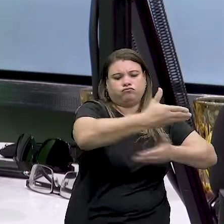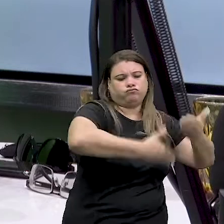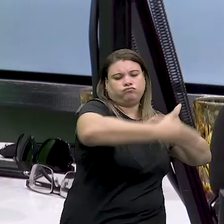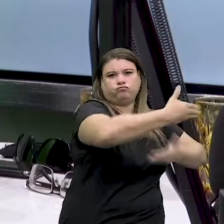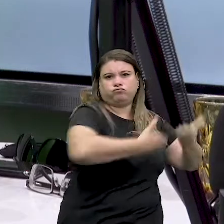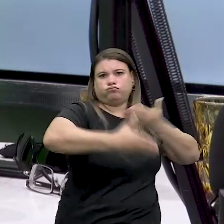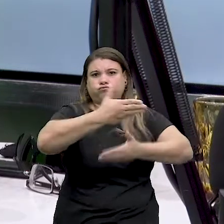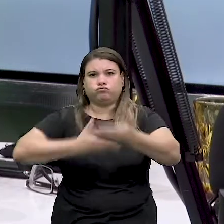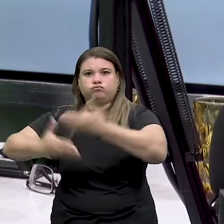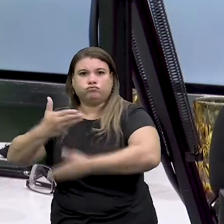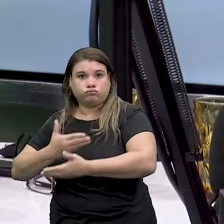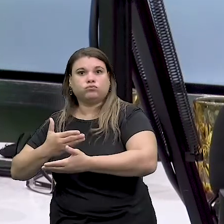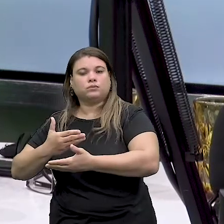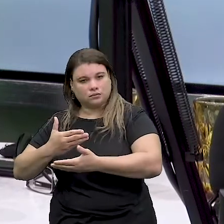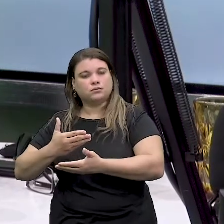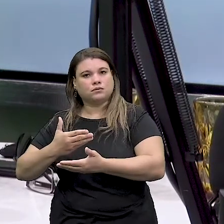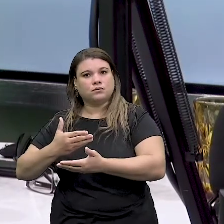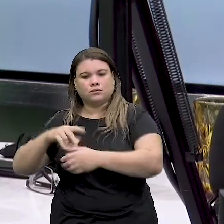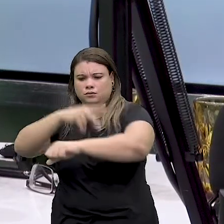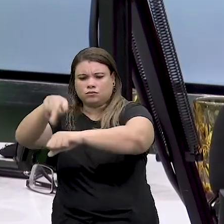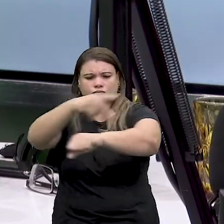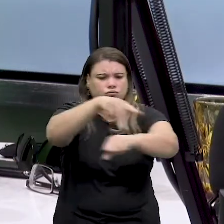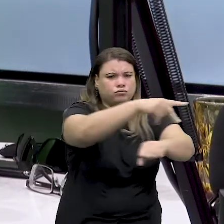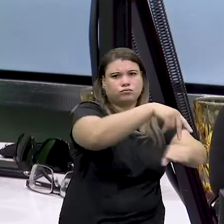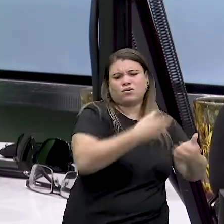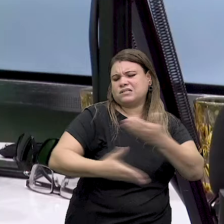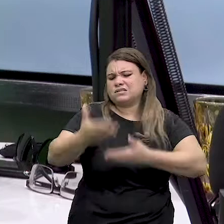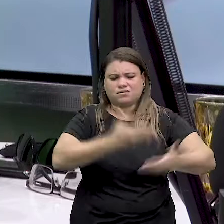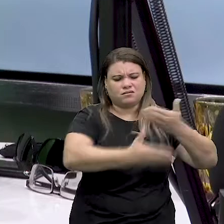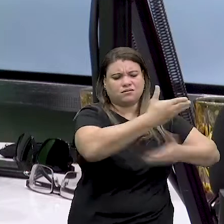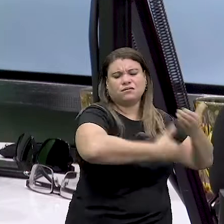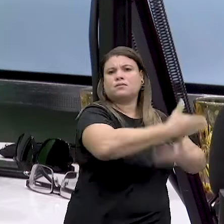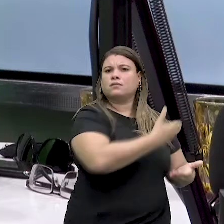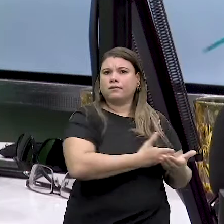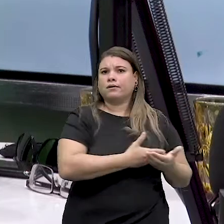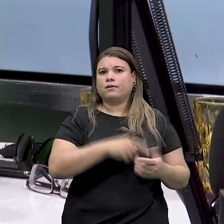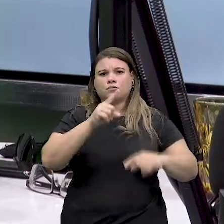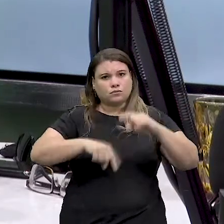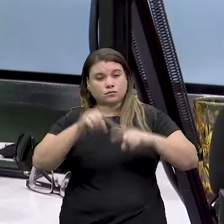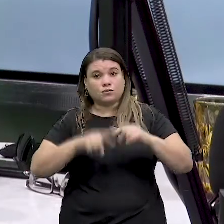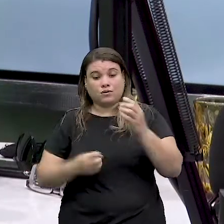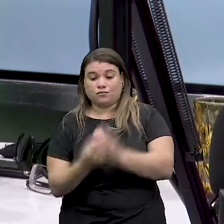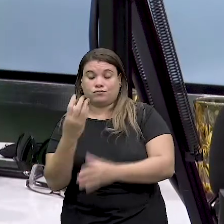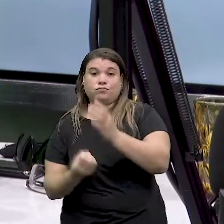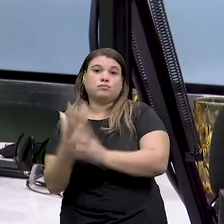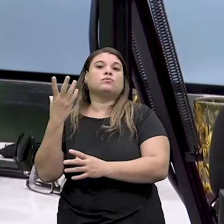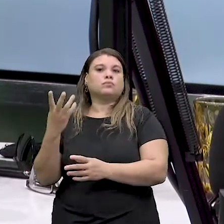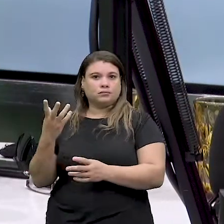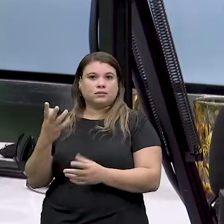Antes disso, vou dar um exemplo. Antigamente, lá na Europa, quando tinha aqueles reis, tinha os castelos,